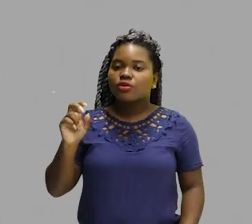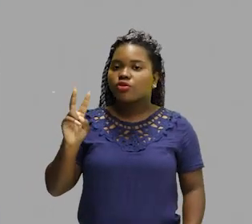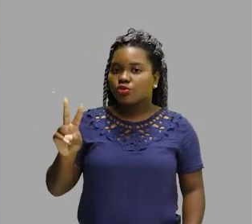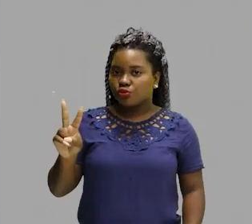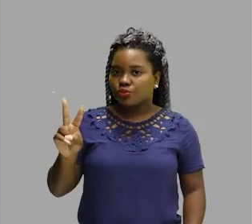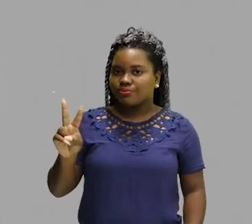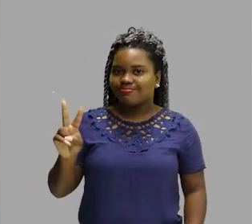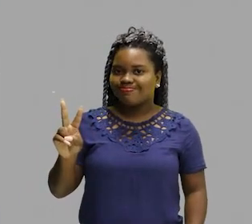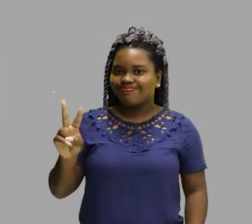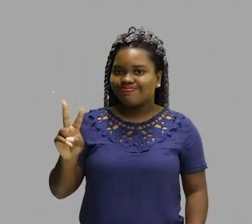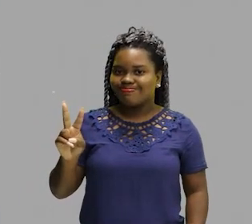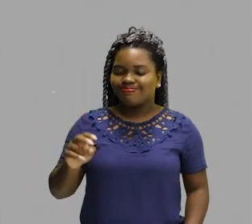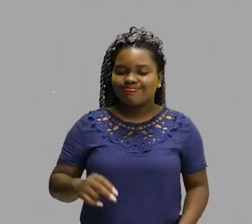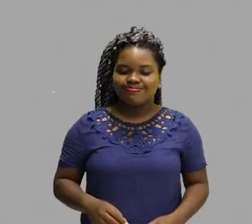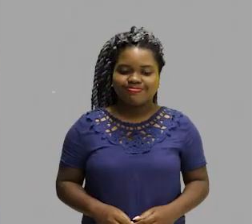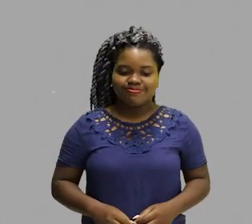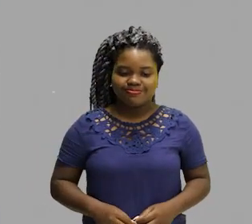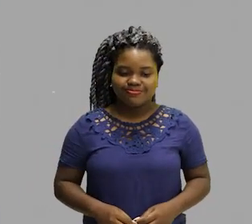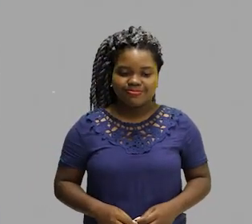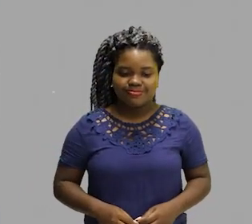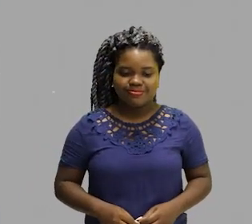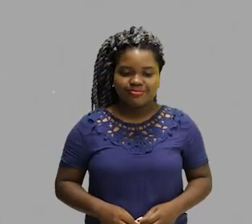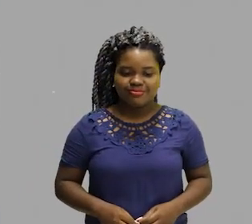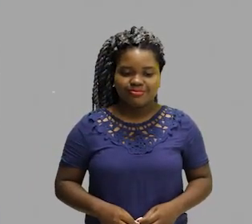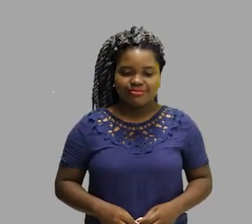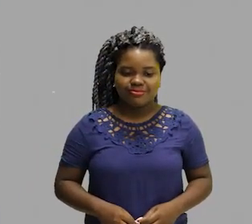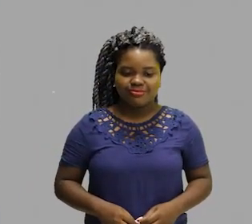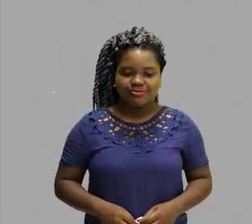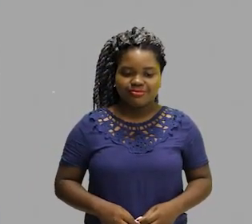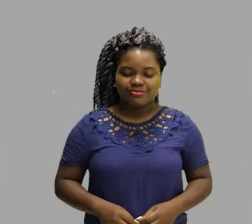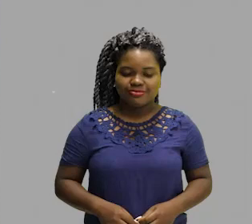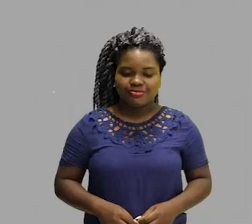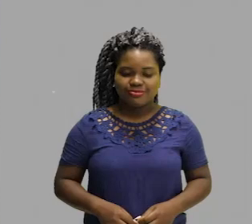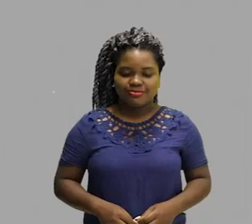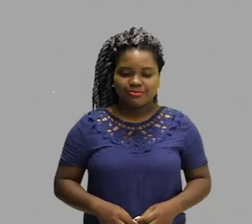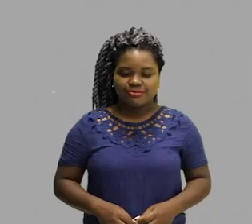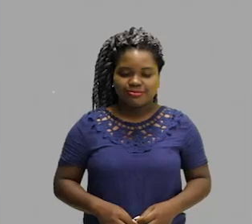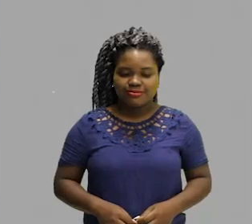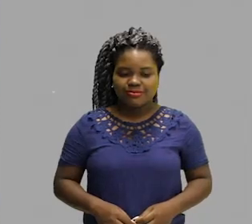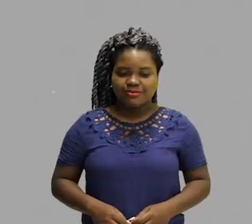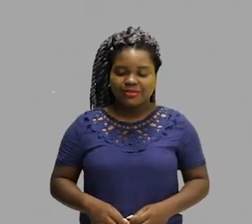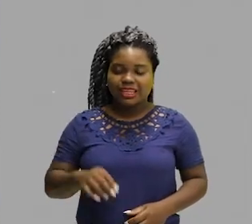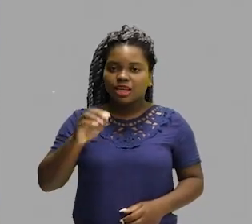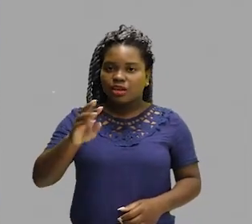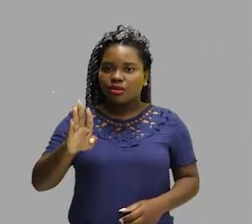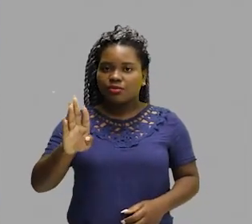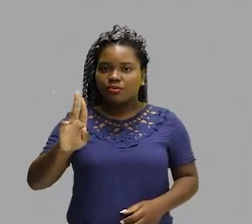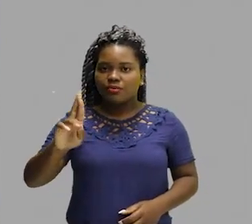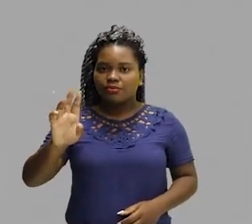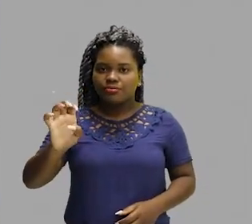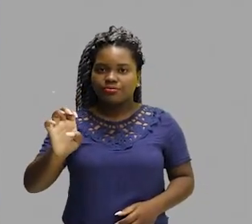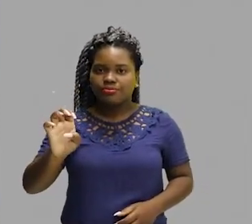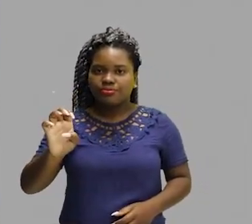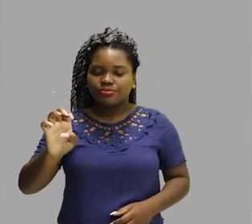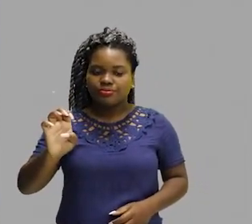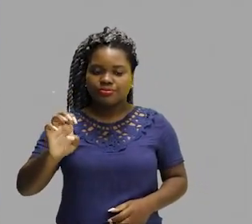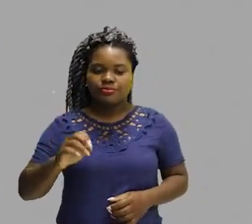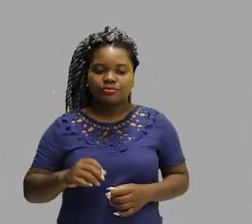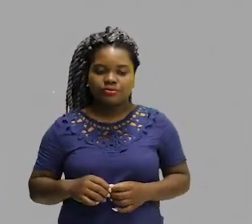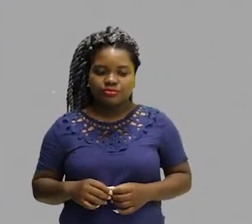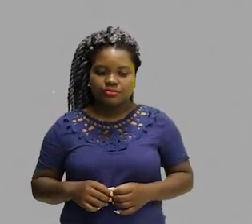E as, uma sílaba. E o bre, uma sílaba. O ves, breves, a palavra breve é uma